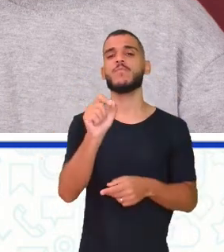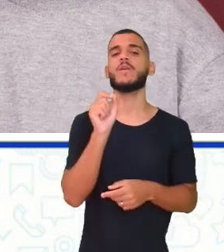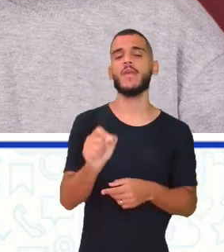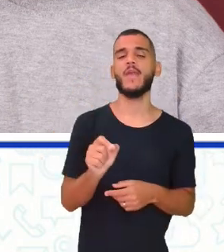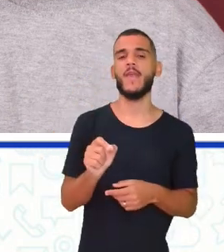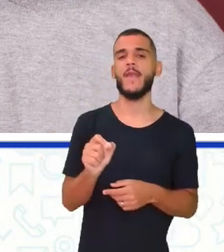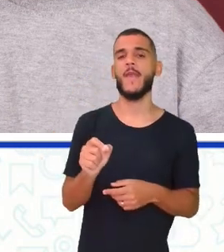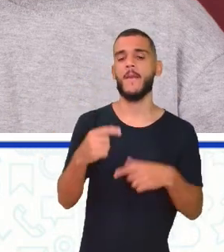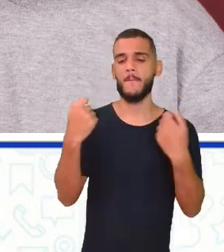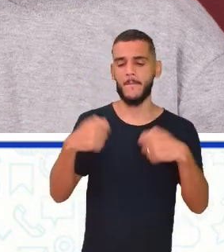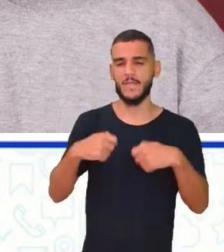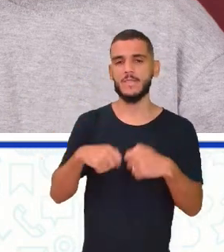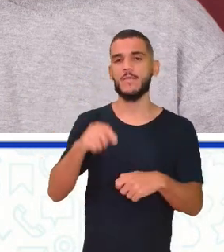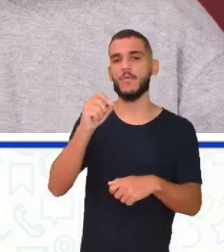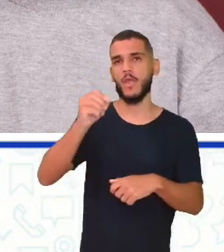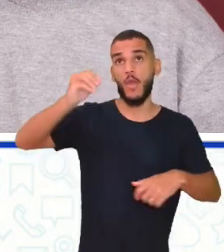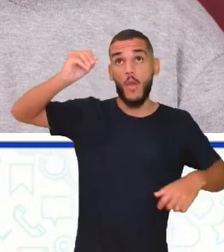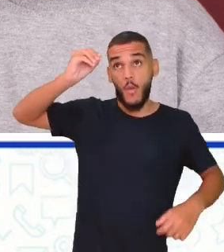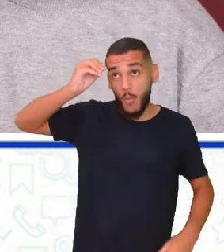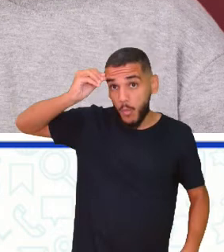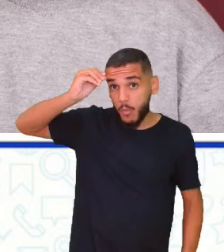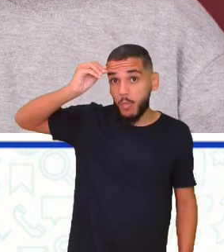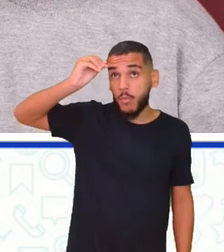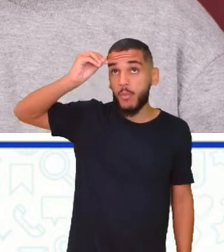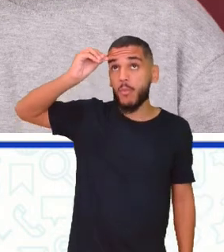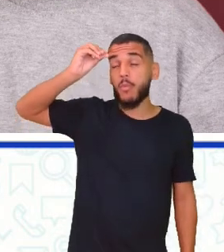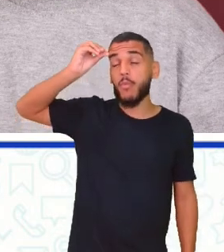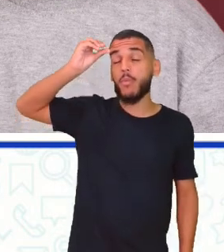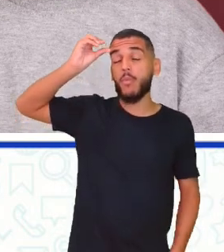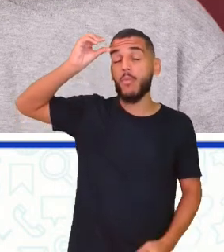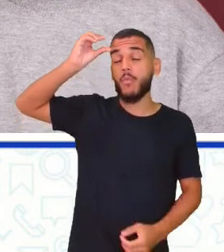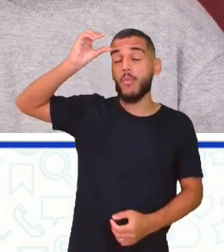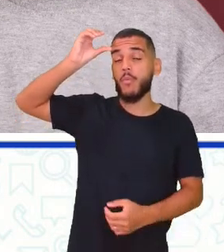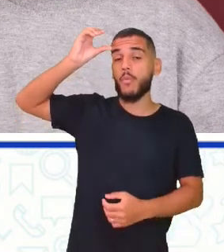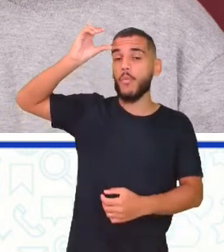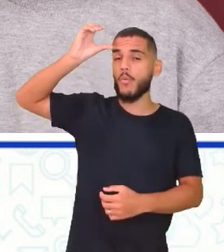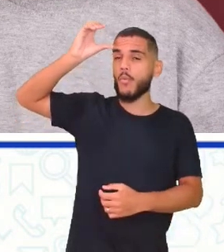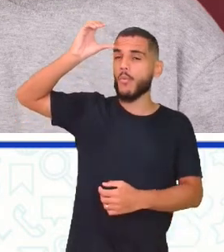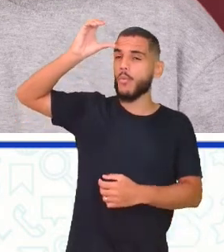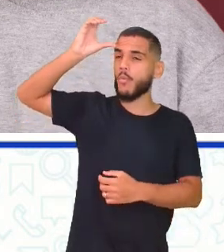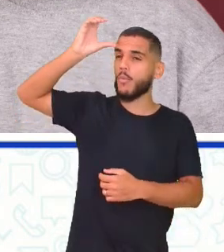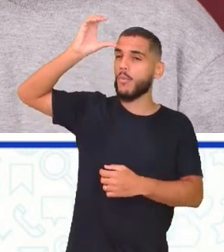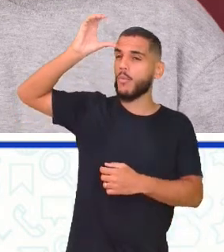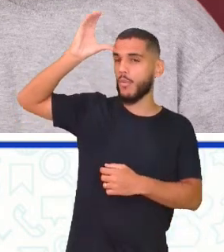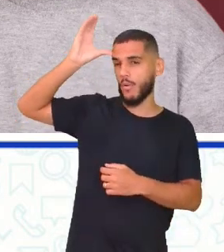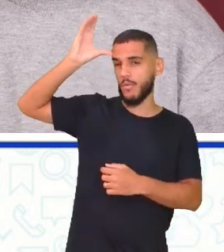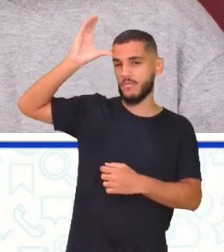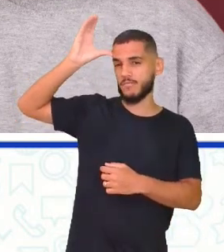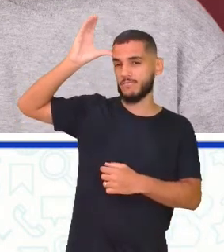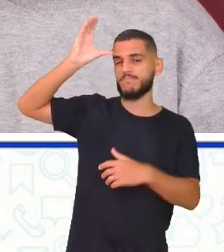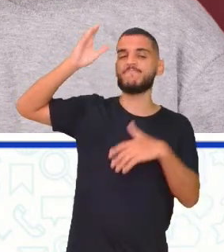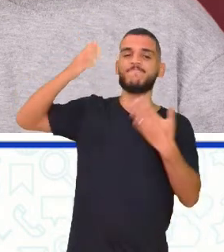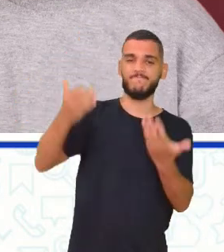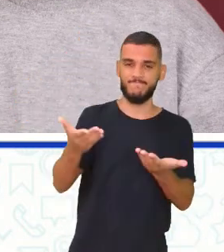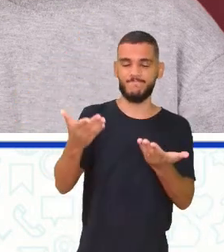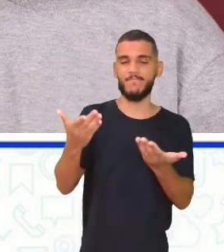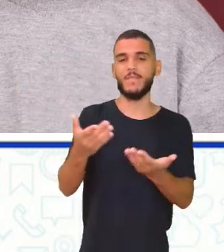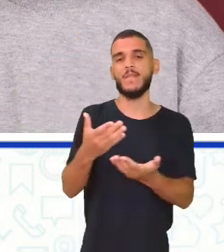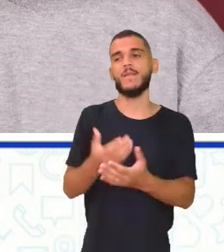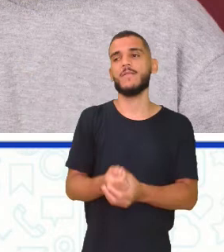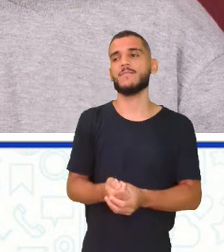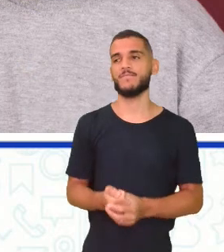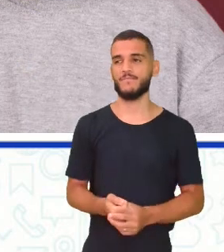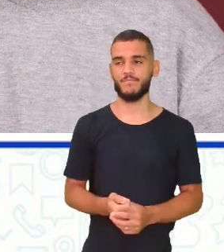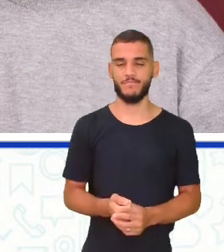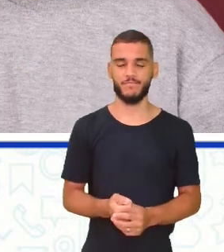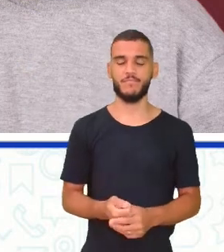não atualizar os nossos conhecimentos, né? Se o homem, vou ler corretamente, não é? Se o homem